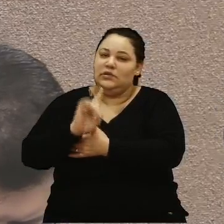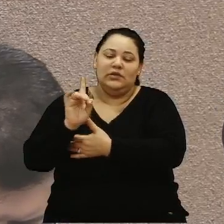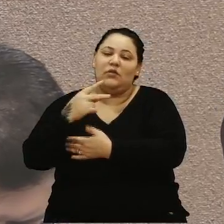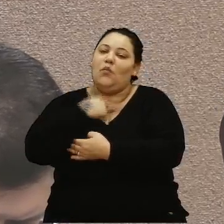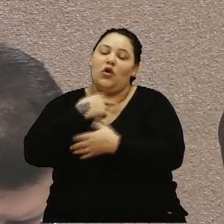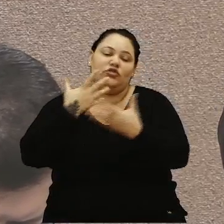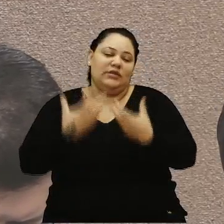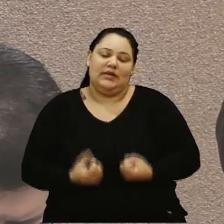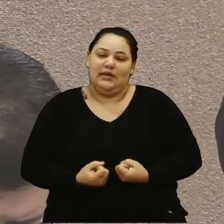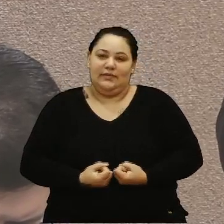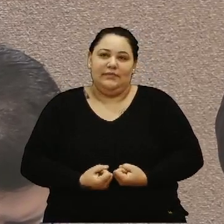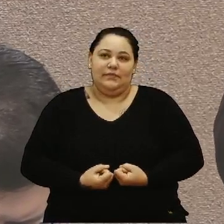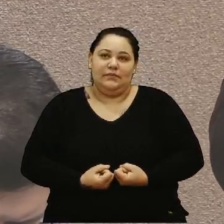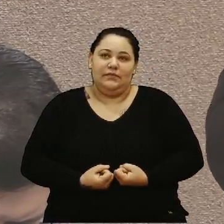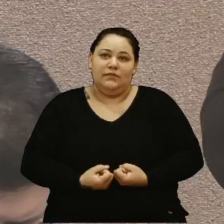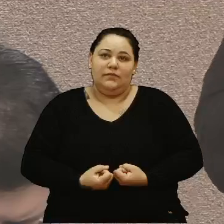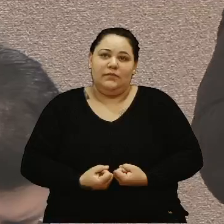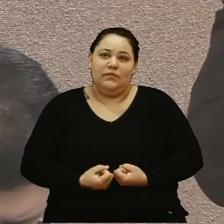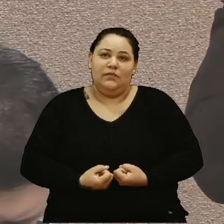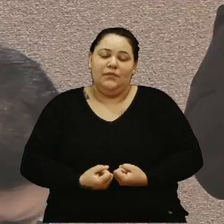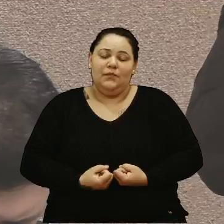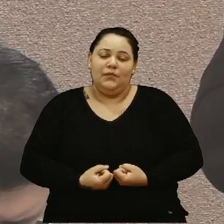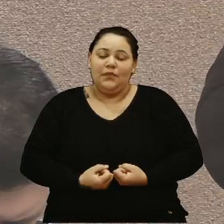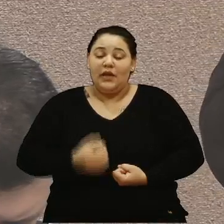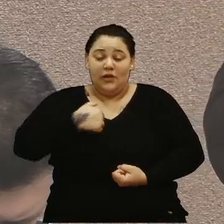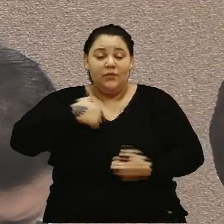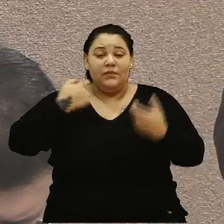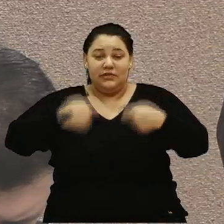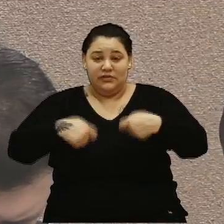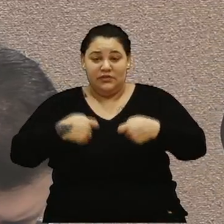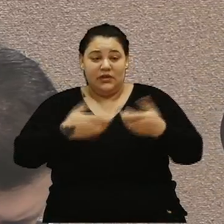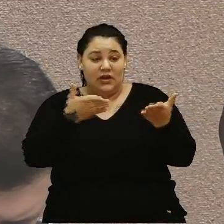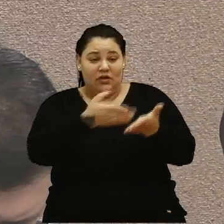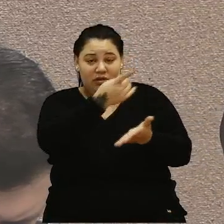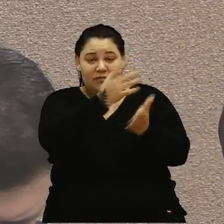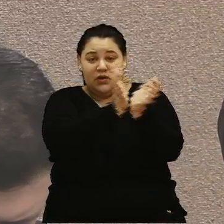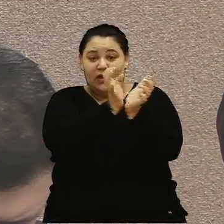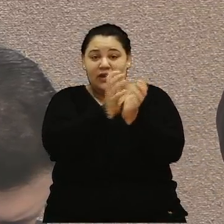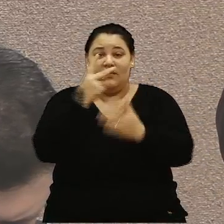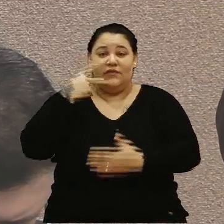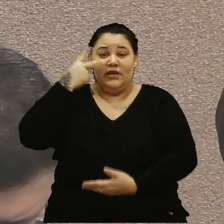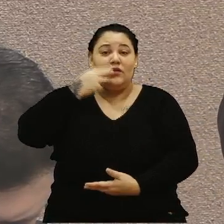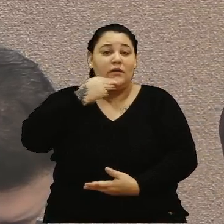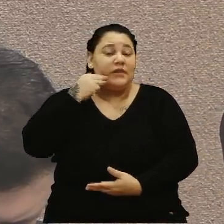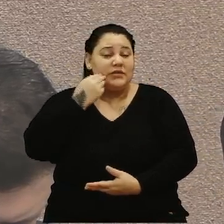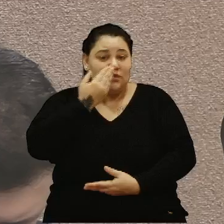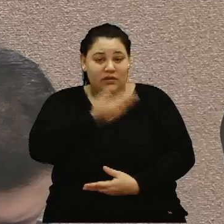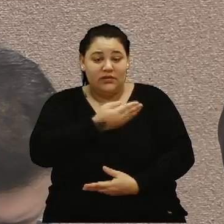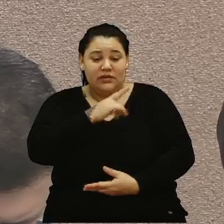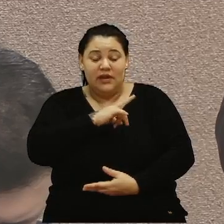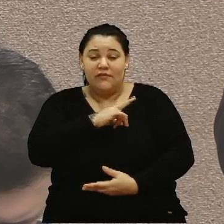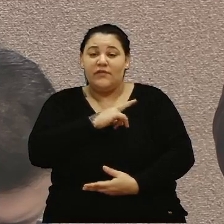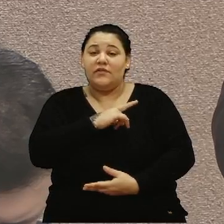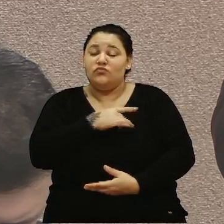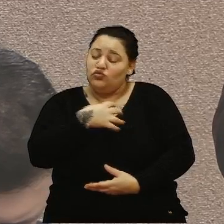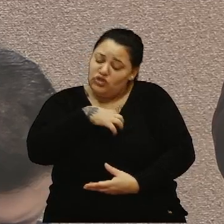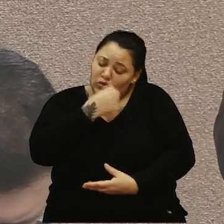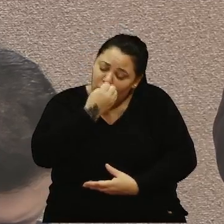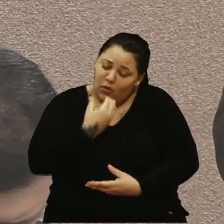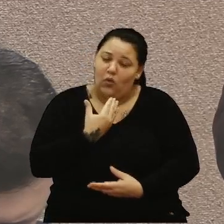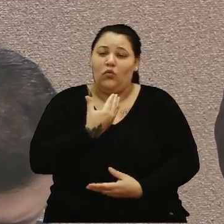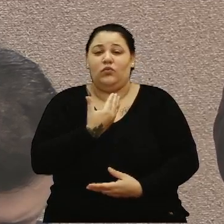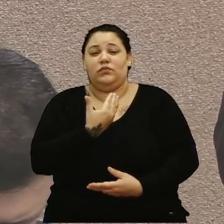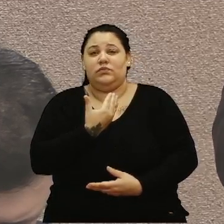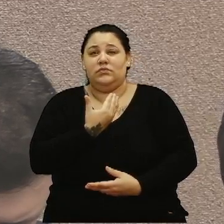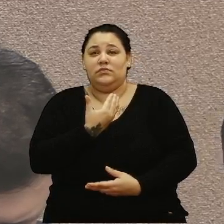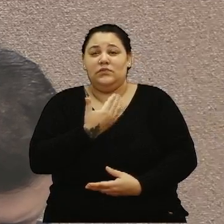aceitável. Eu preciso... Agora, a minha colega vereadora Marisol teve a bondade de, mesmo